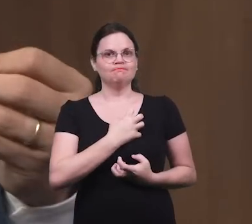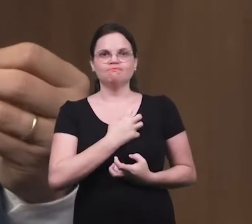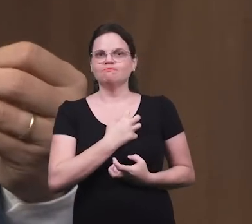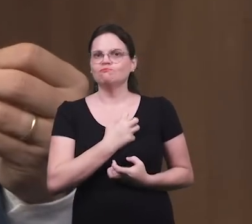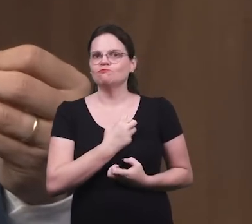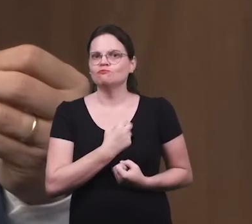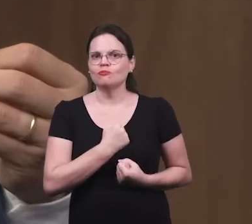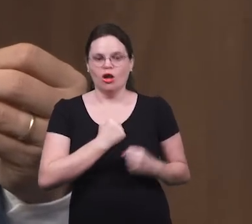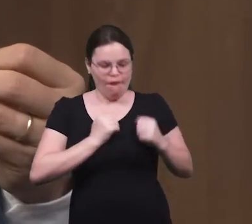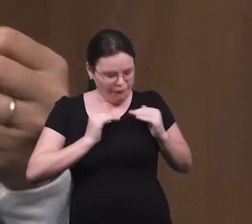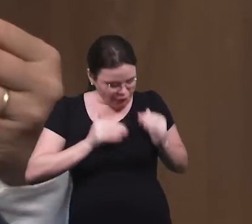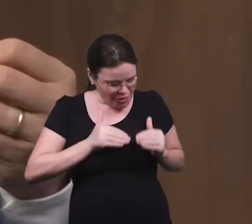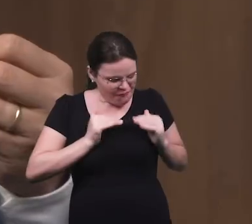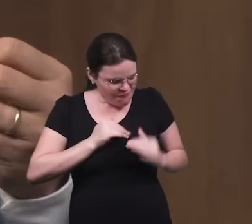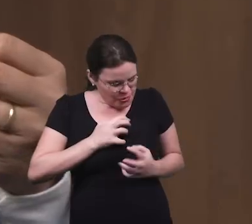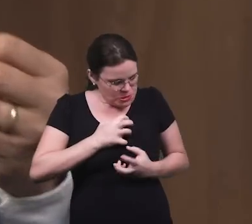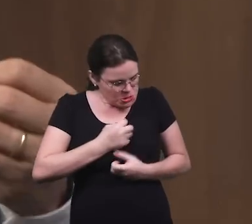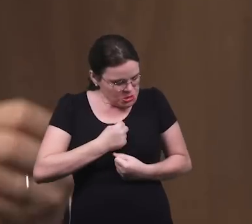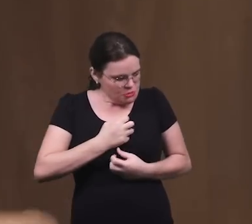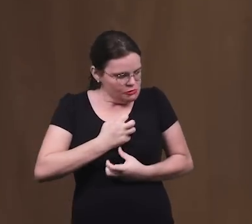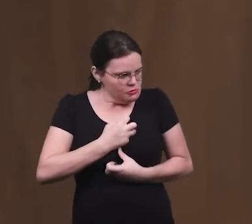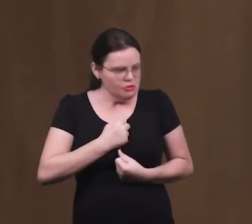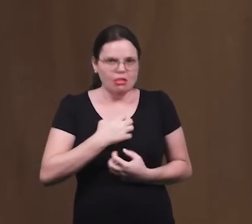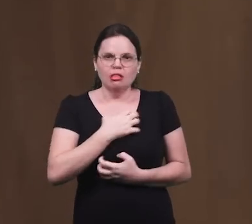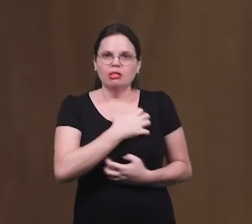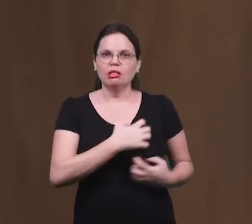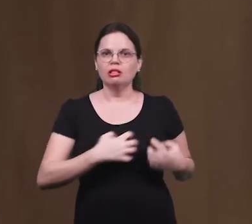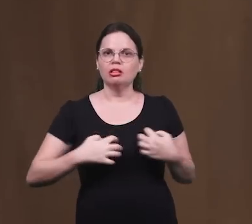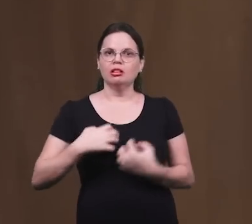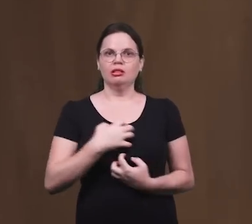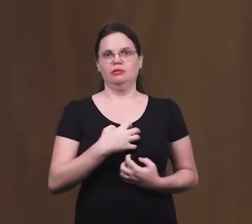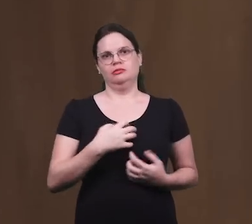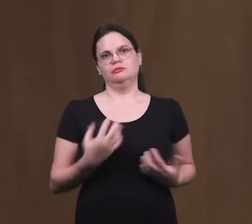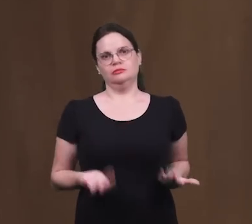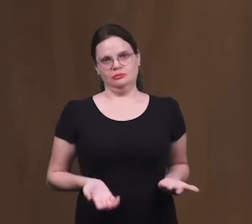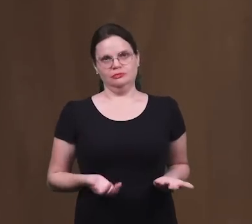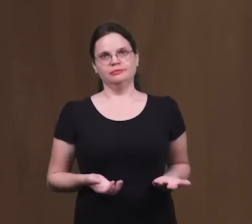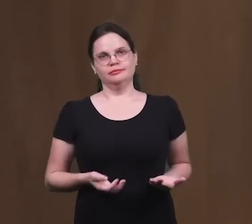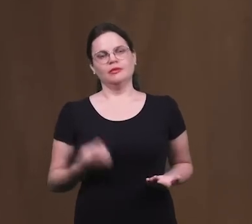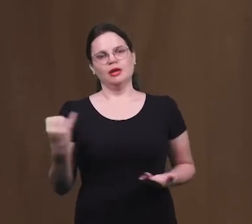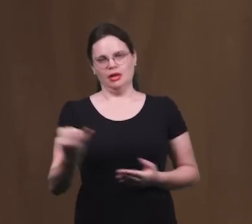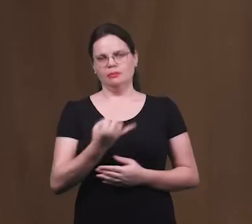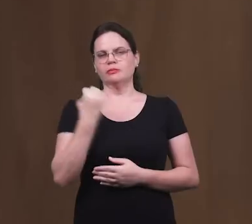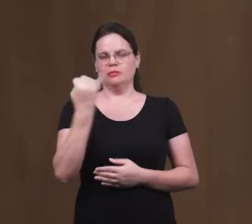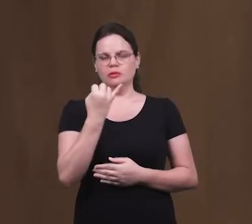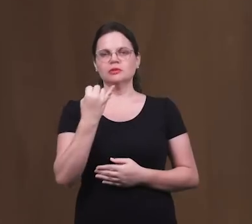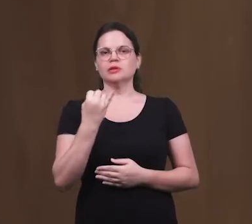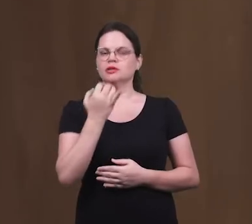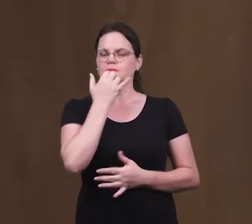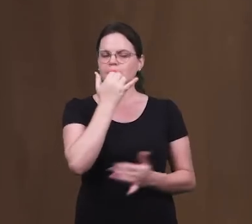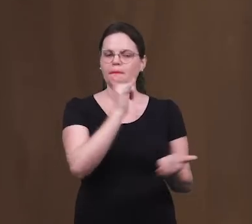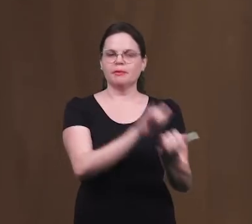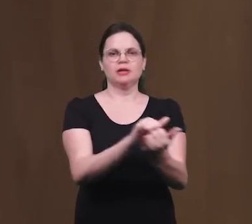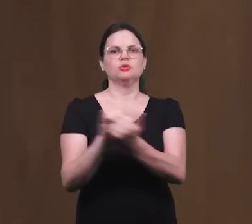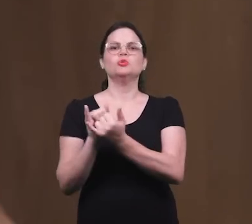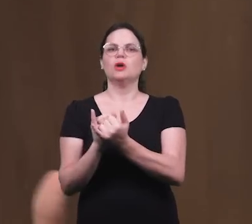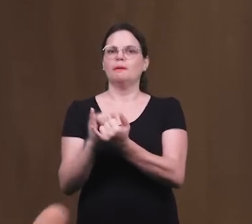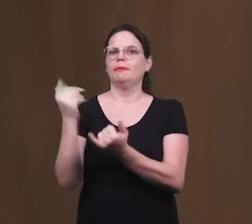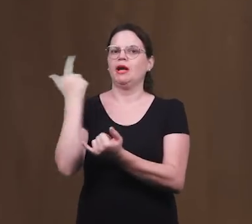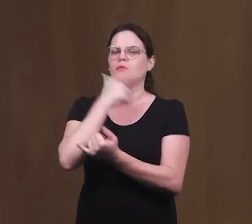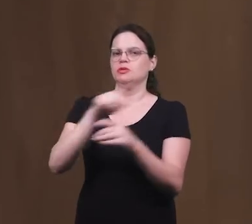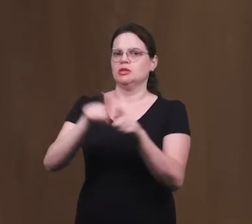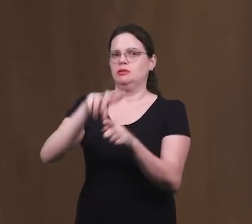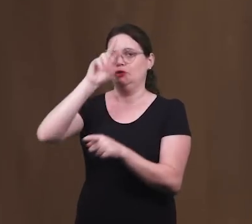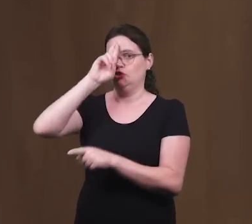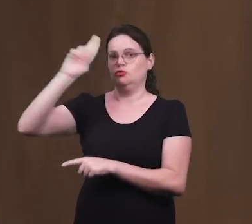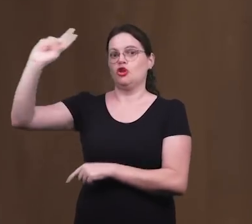refém daquele sentimento, daquela aflição. Então, é muito importante isso. Perdoar para você receber o